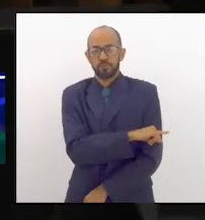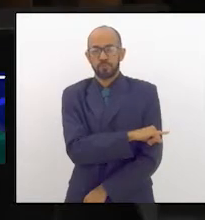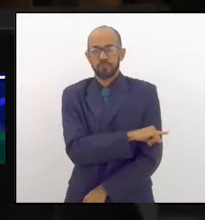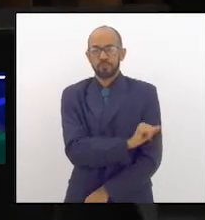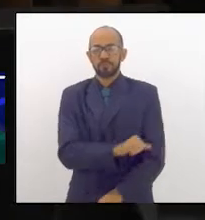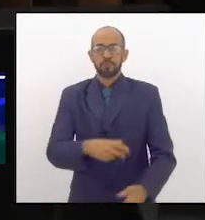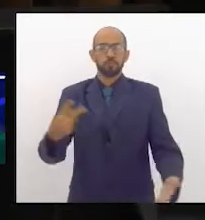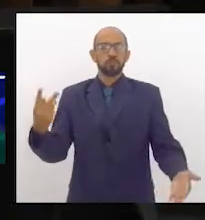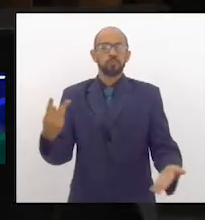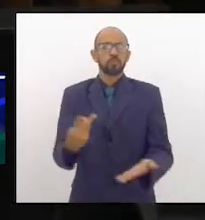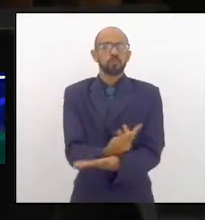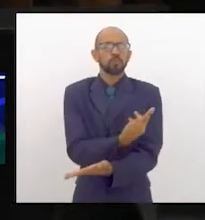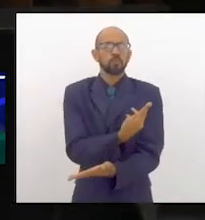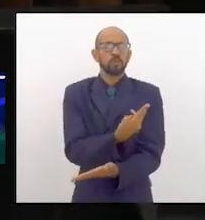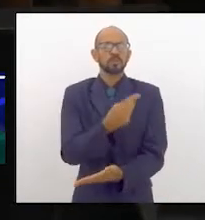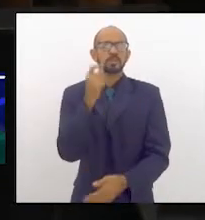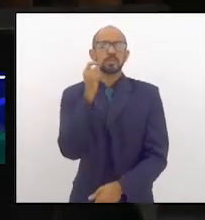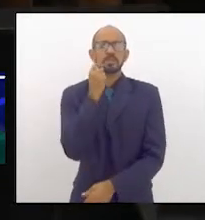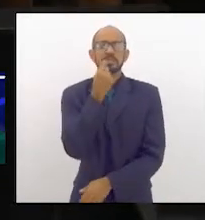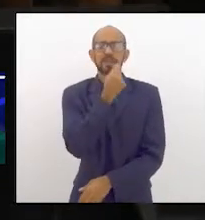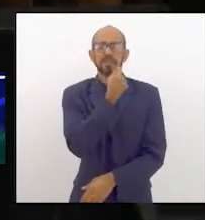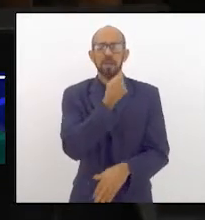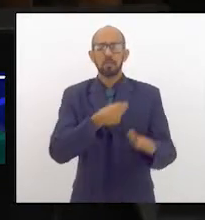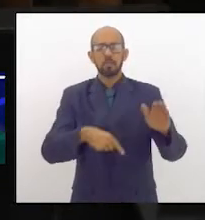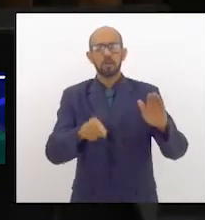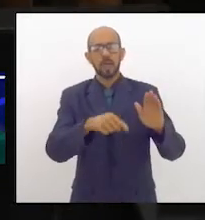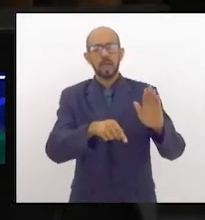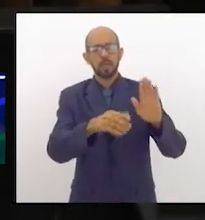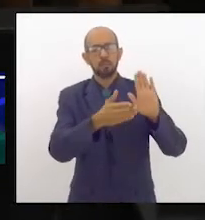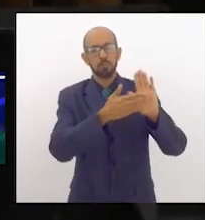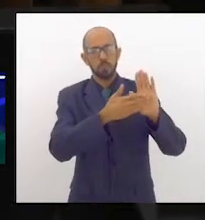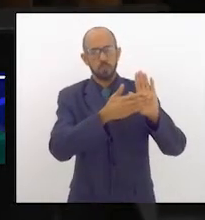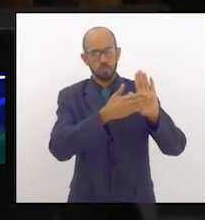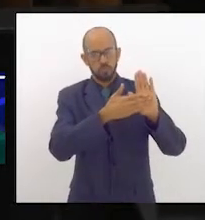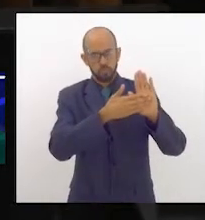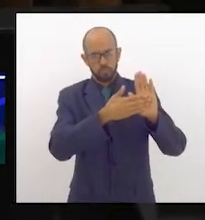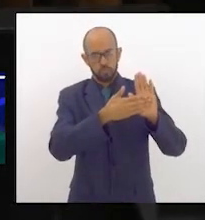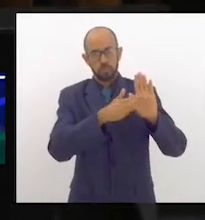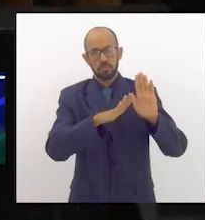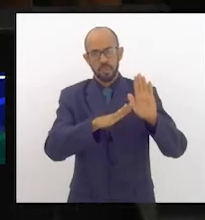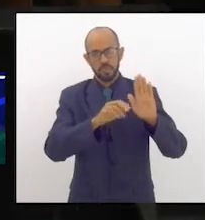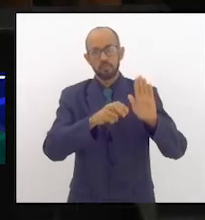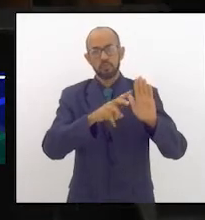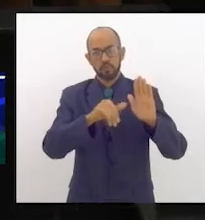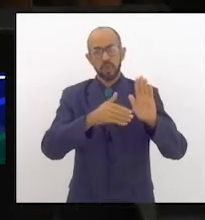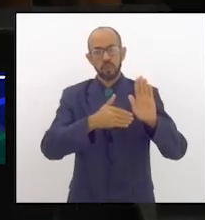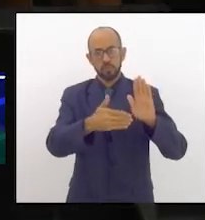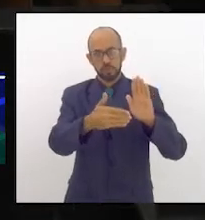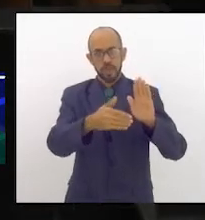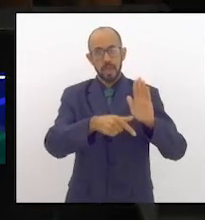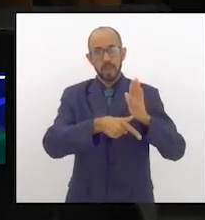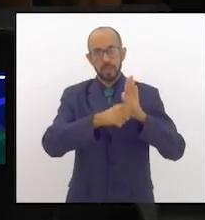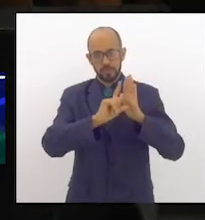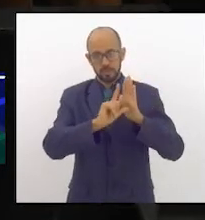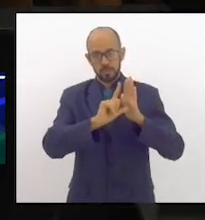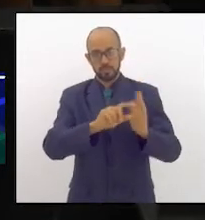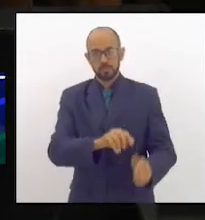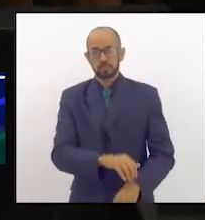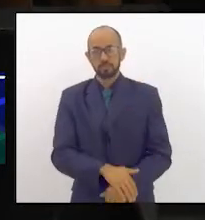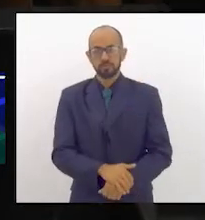acontecer no mês de setembro está sendo um pouco antecipada E